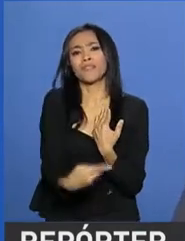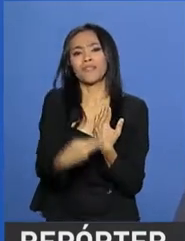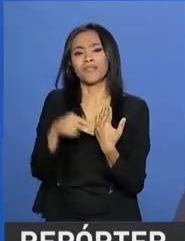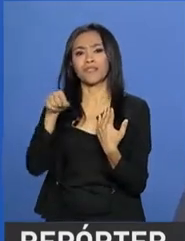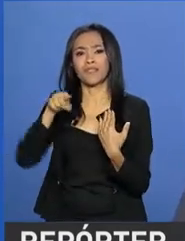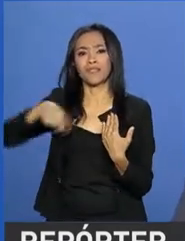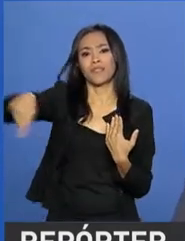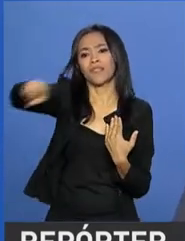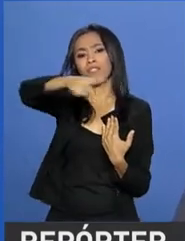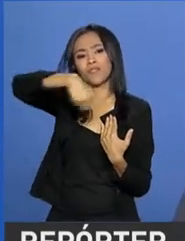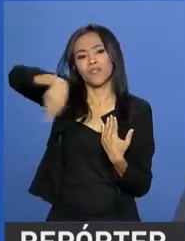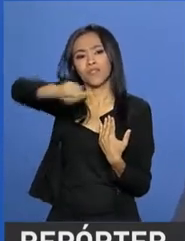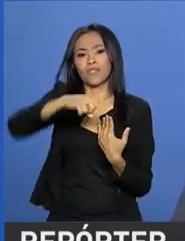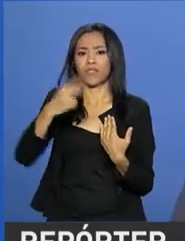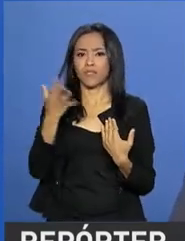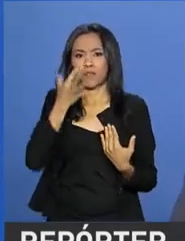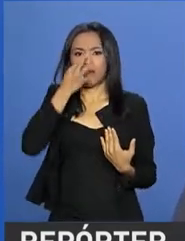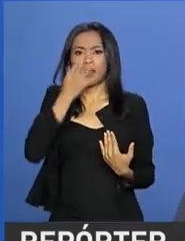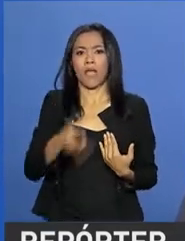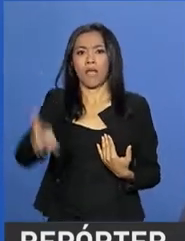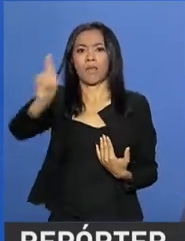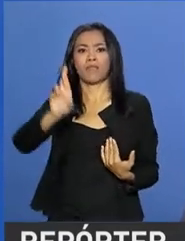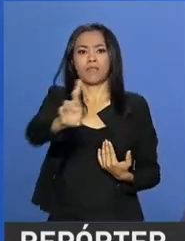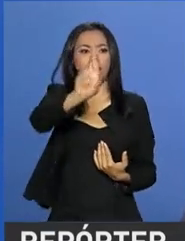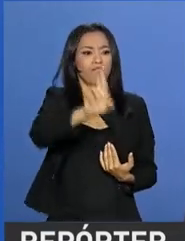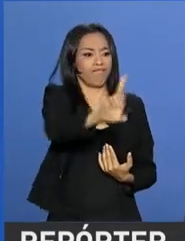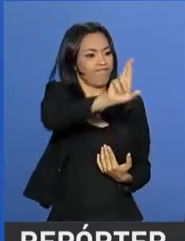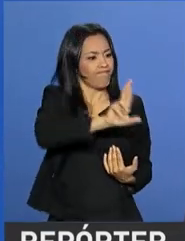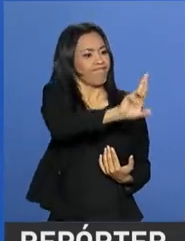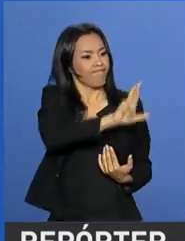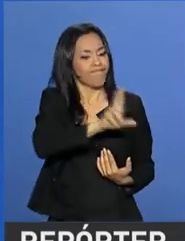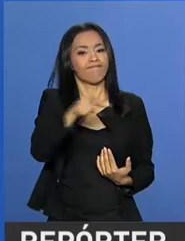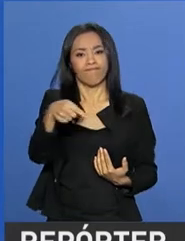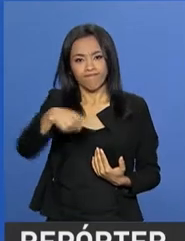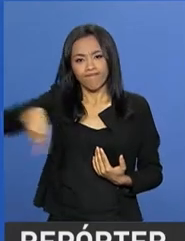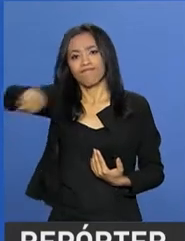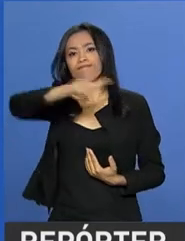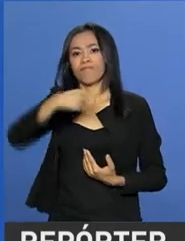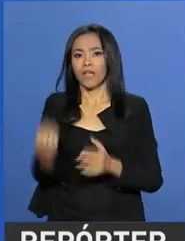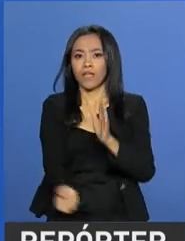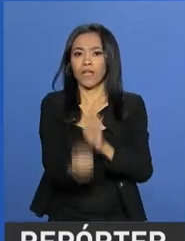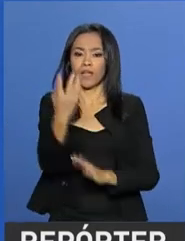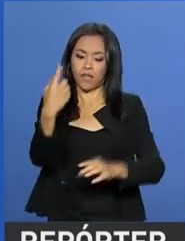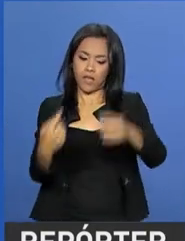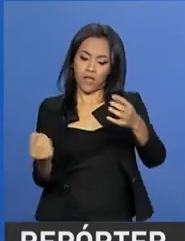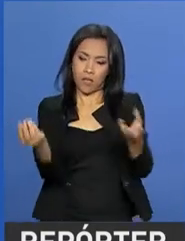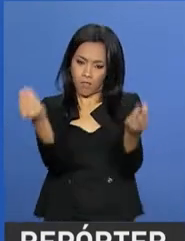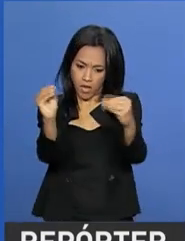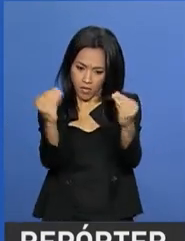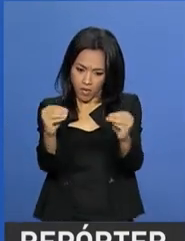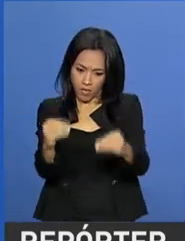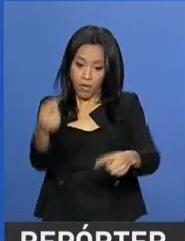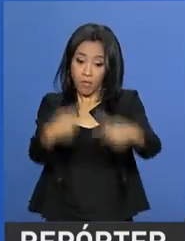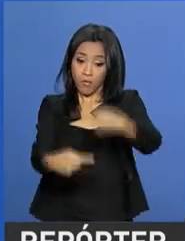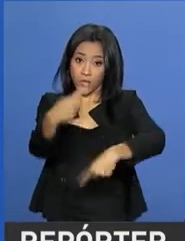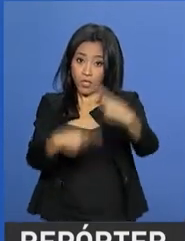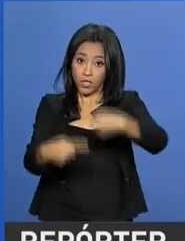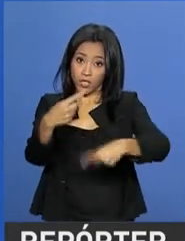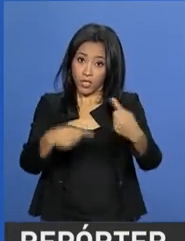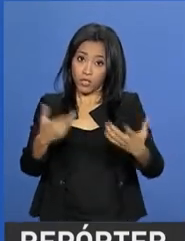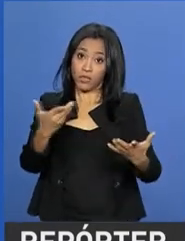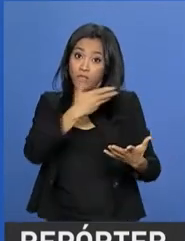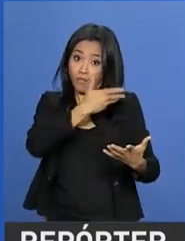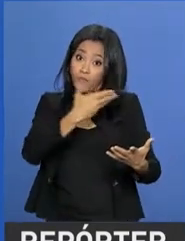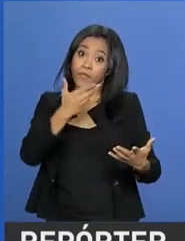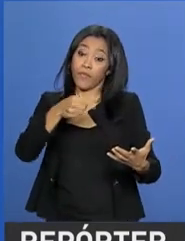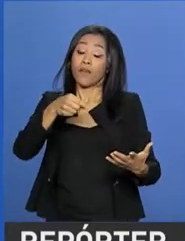instituições todas que estão aqui para um importante conjunto de políticas públicas em nosso país políticas